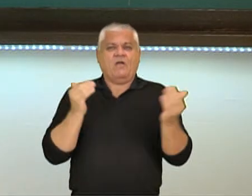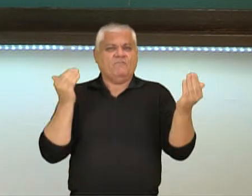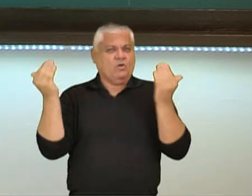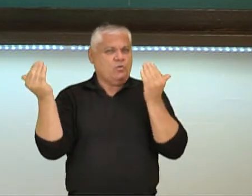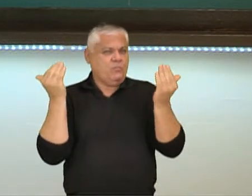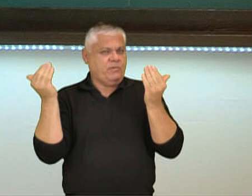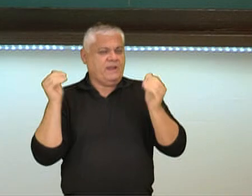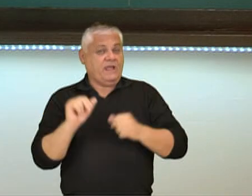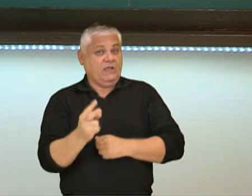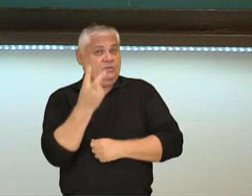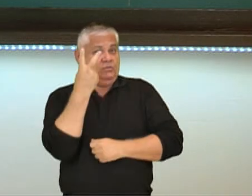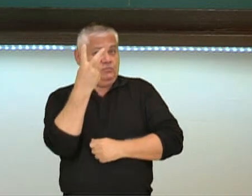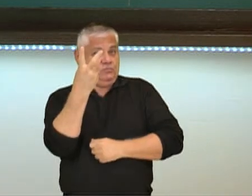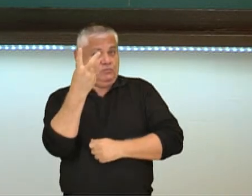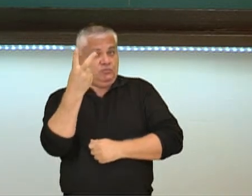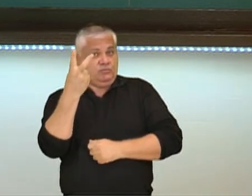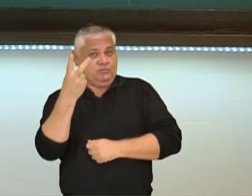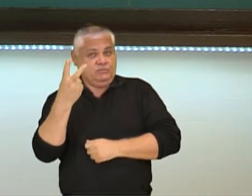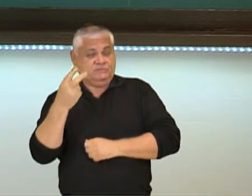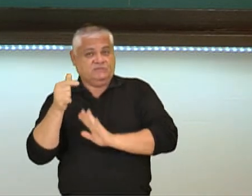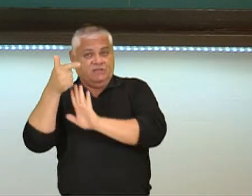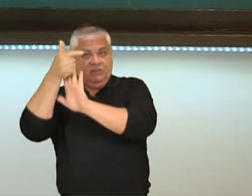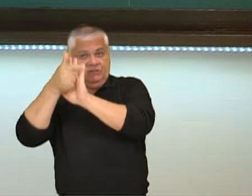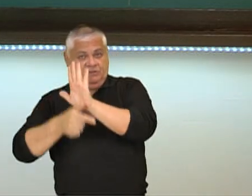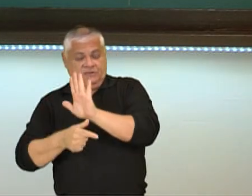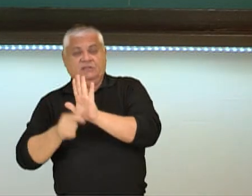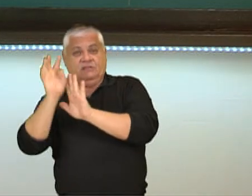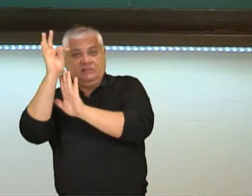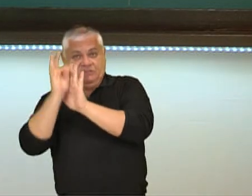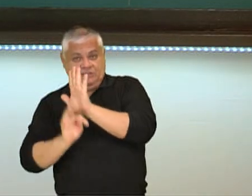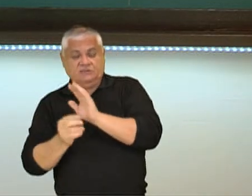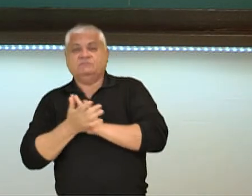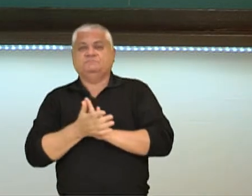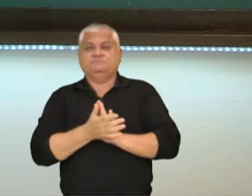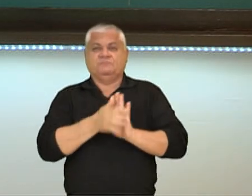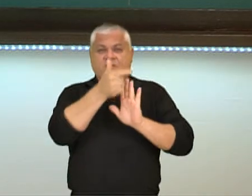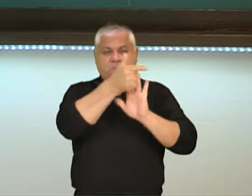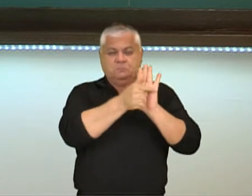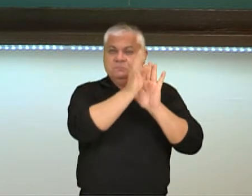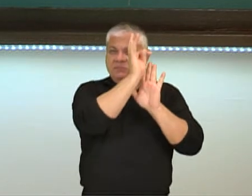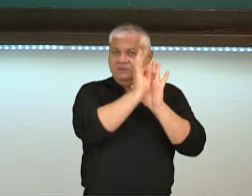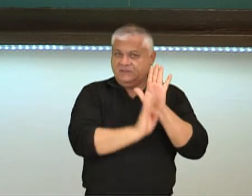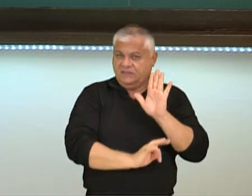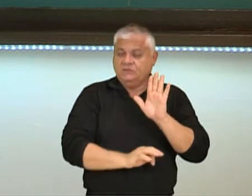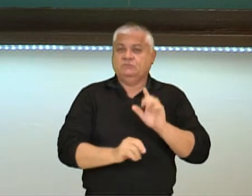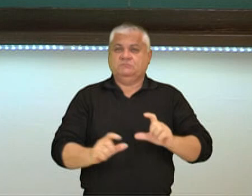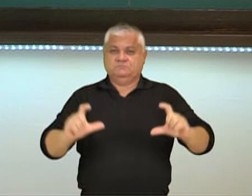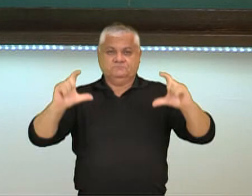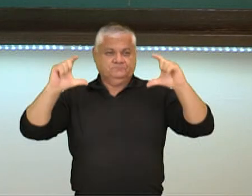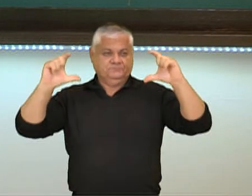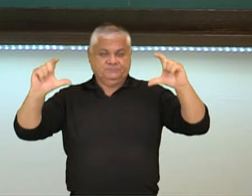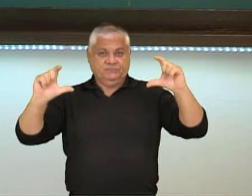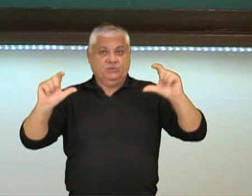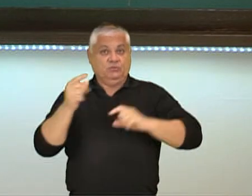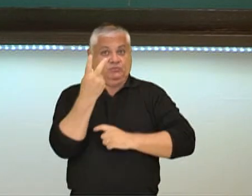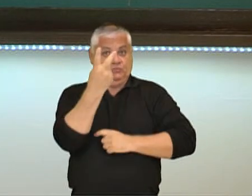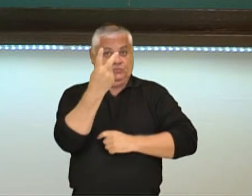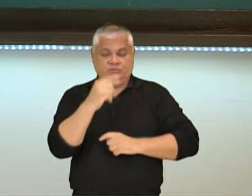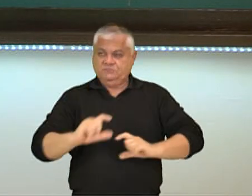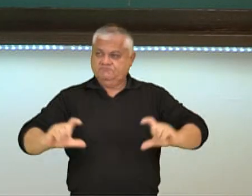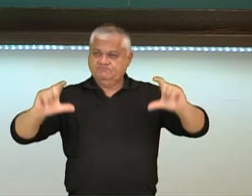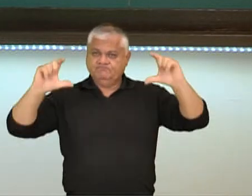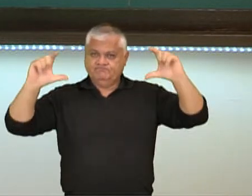duas reportagens hoje. Na verdade, dois trechos, dois fragmentos de